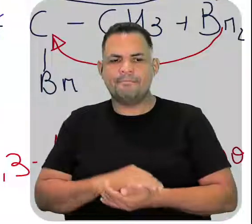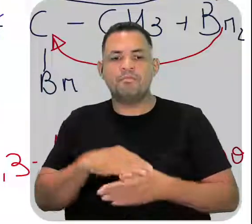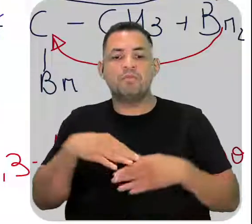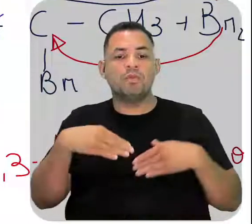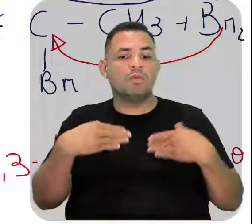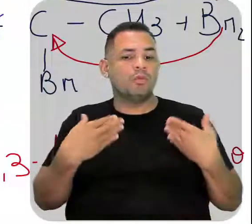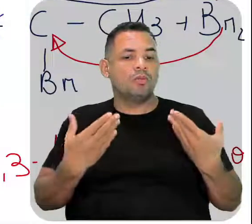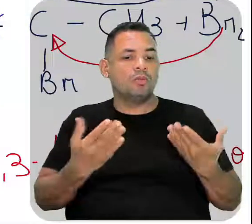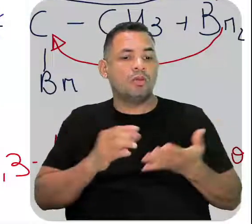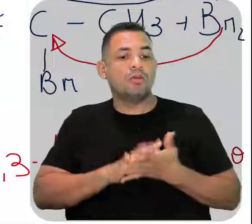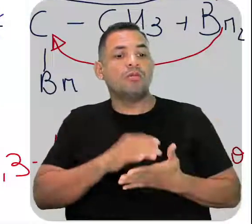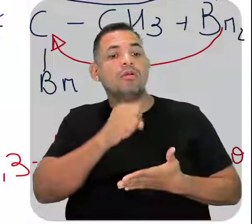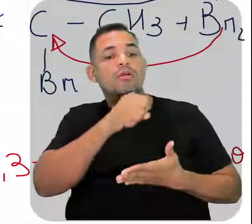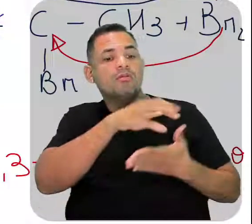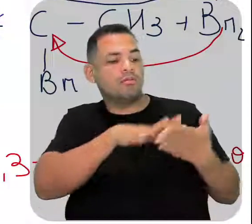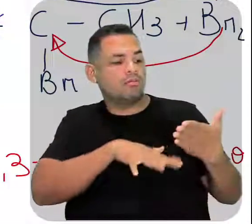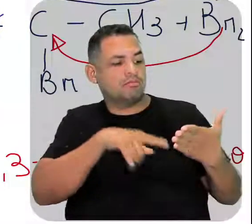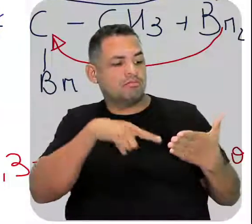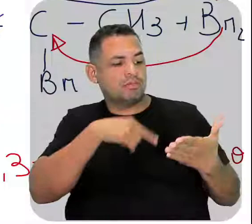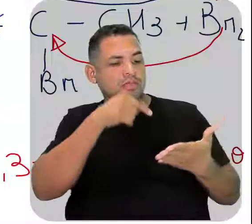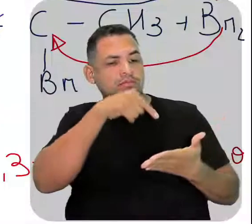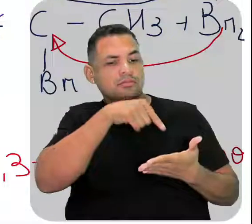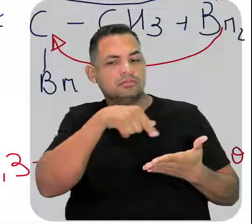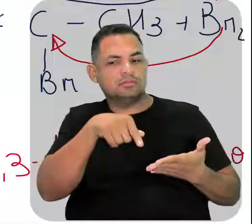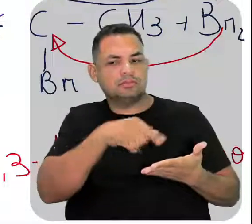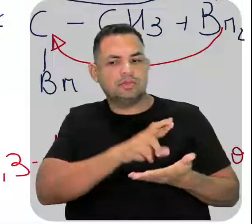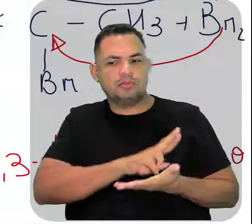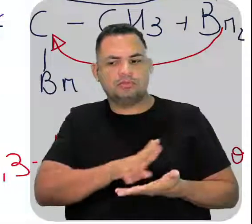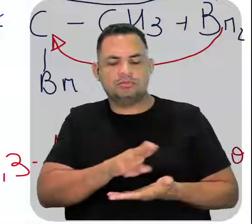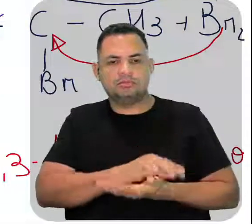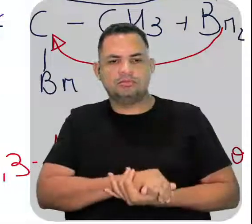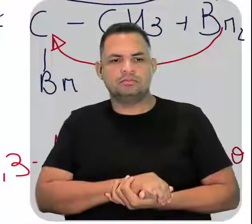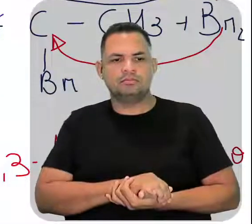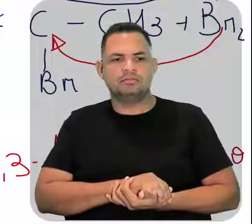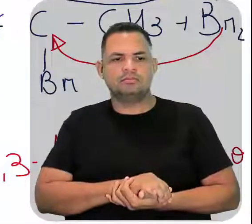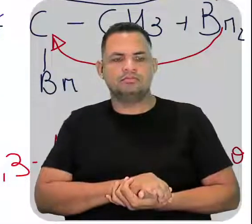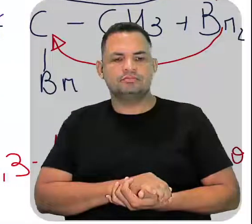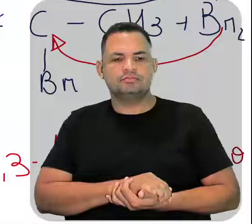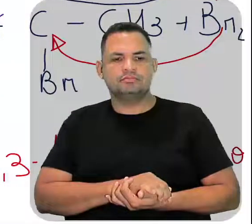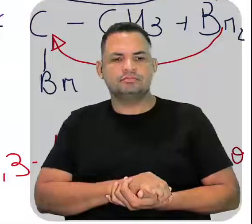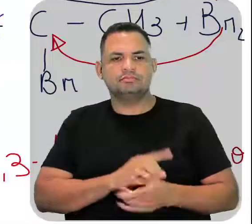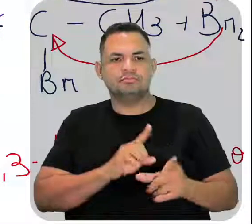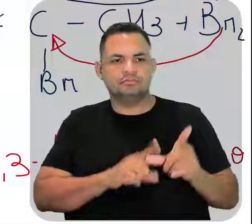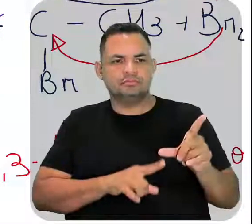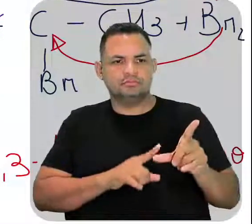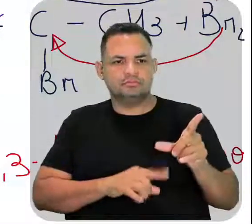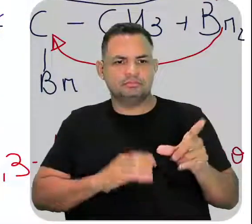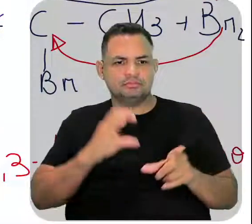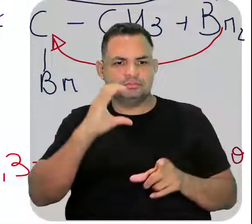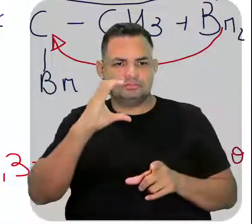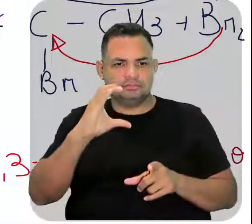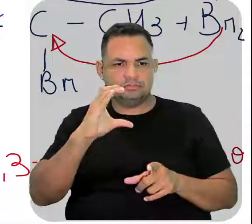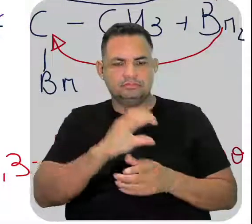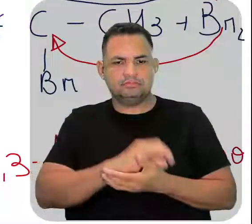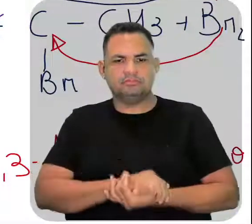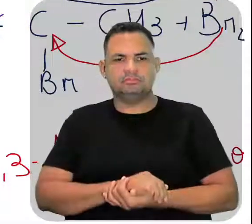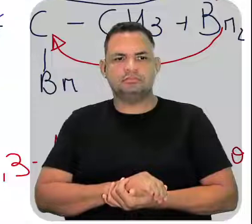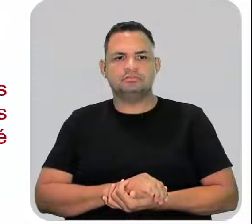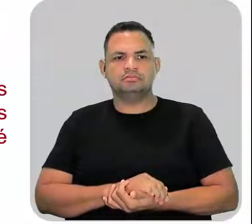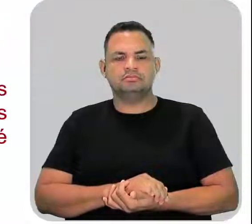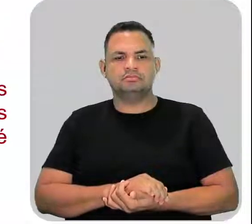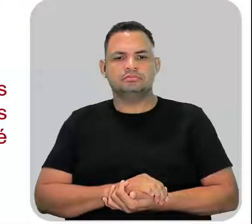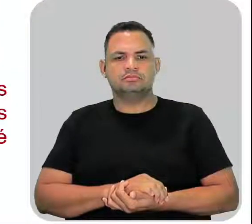Qual é a alternativa que contempla esse nome? A alternativa, letra